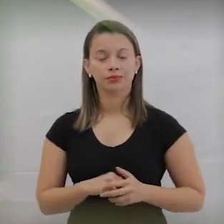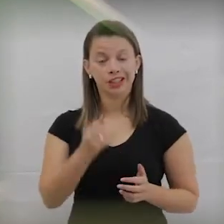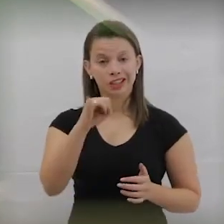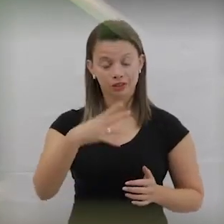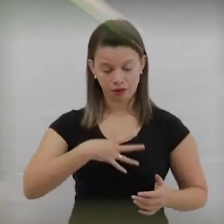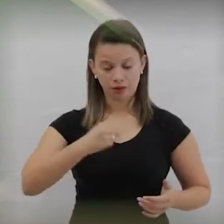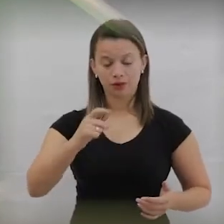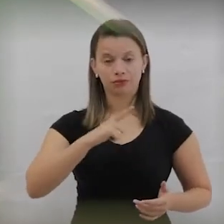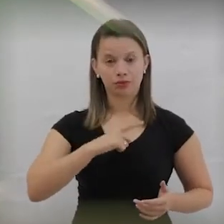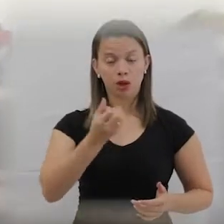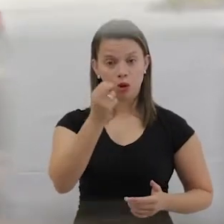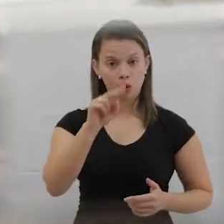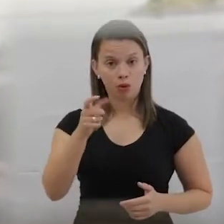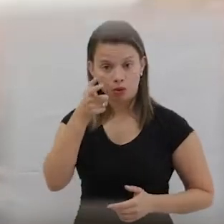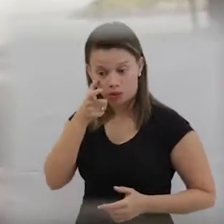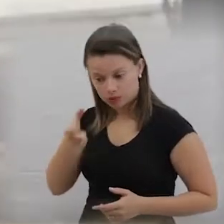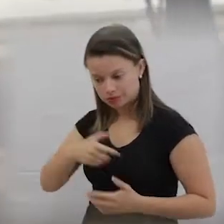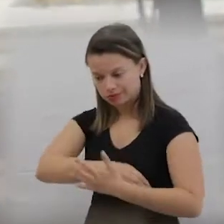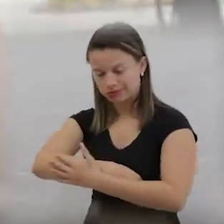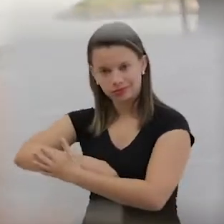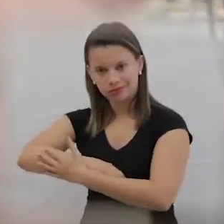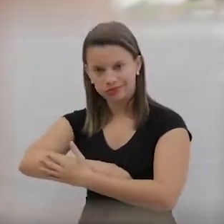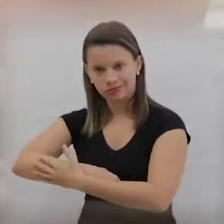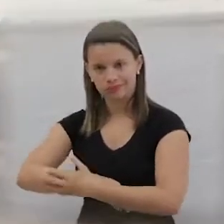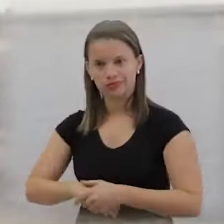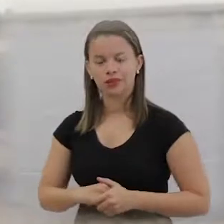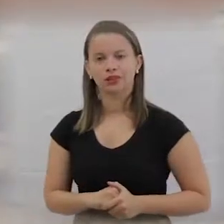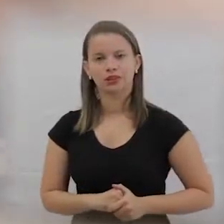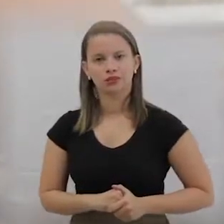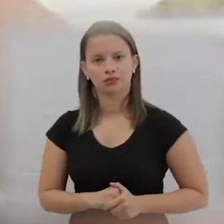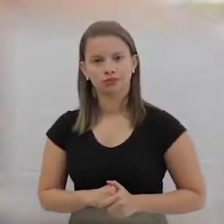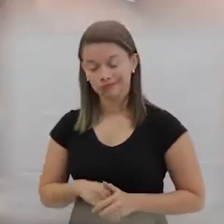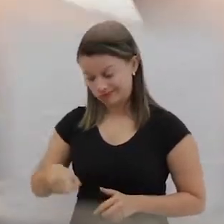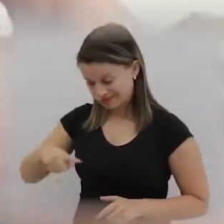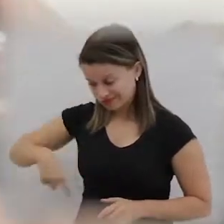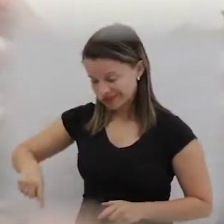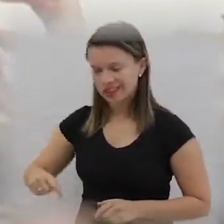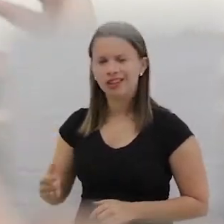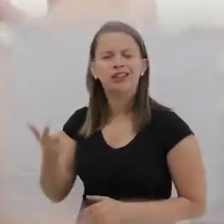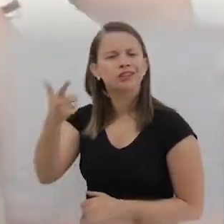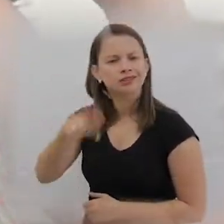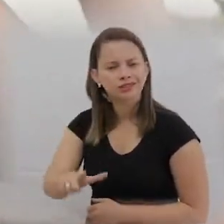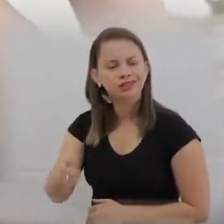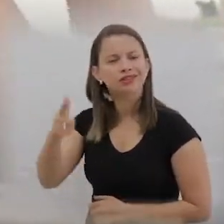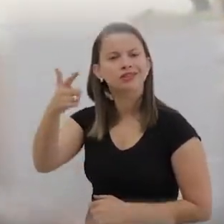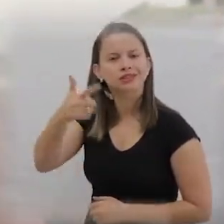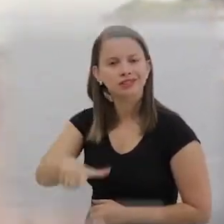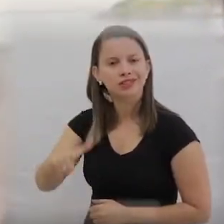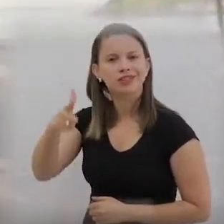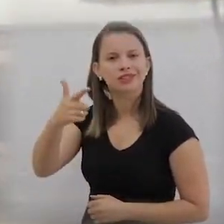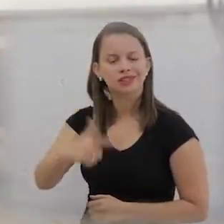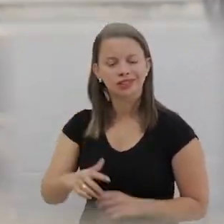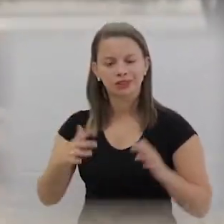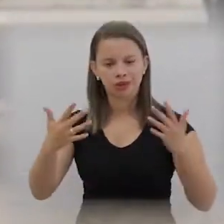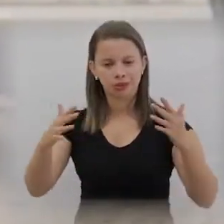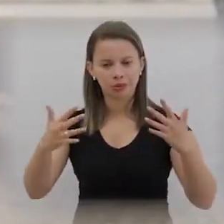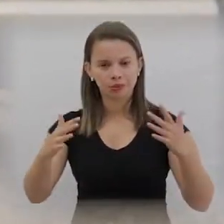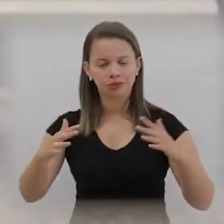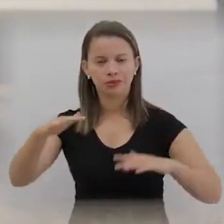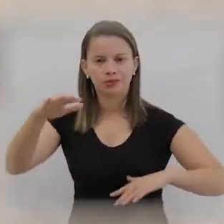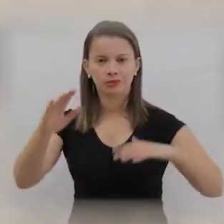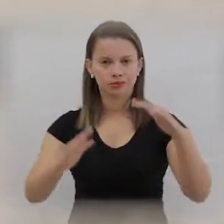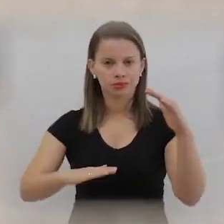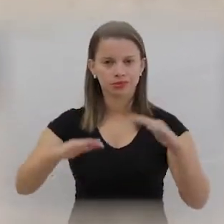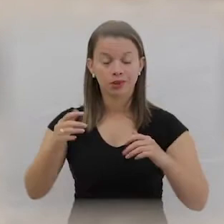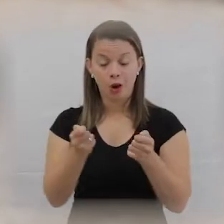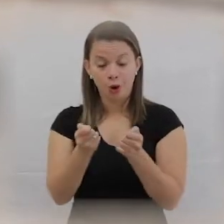bebês sabe que isso tudo exige muita repetição. Ele tenta, os braços ele mexe,